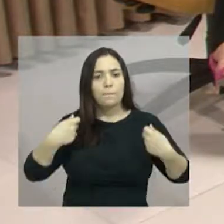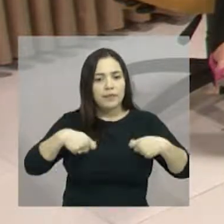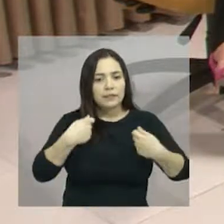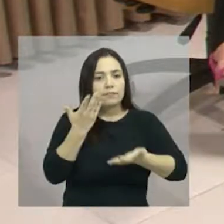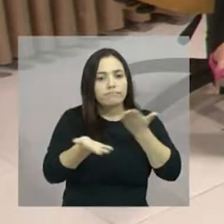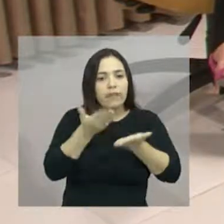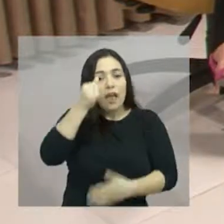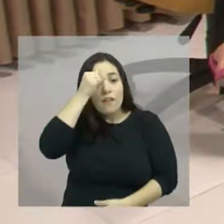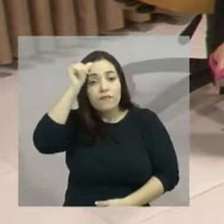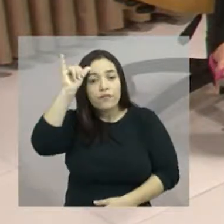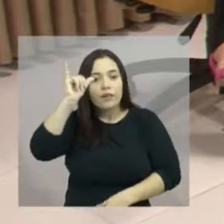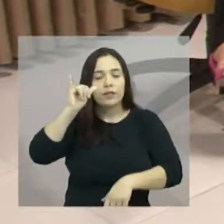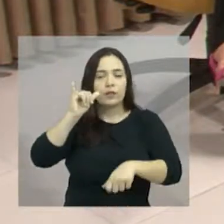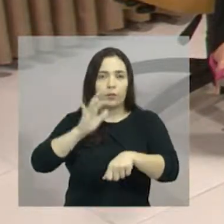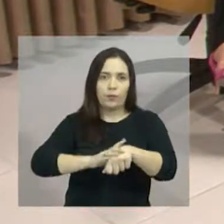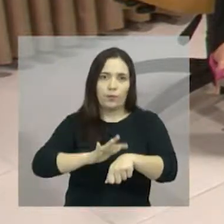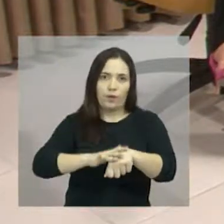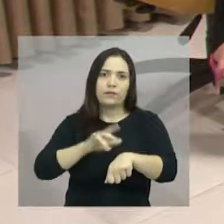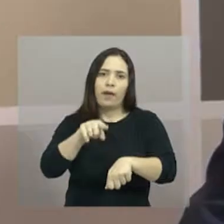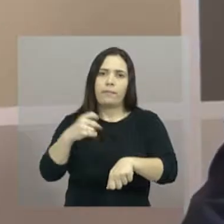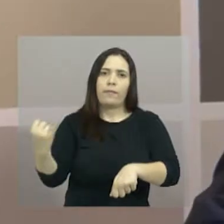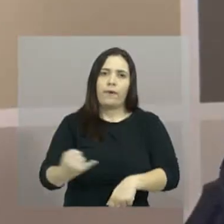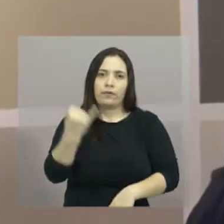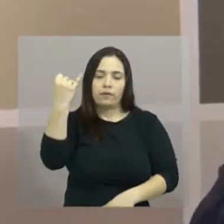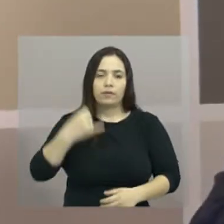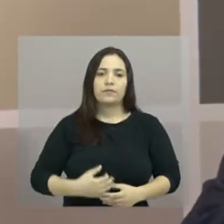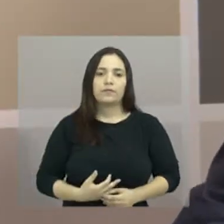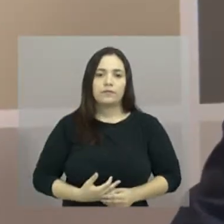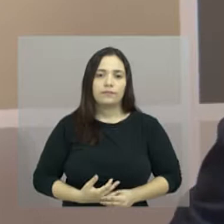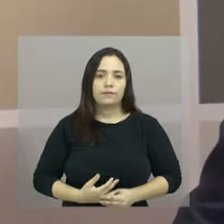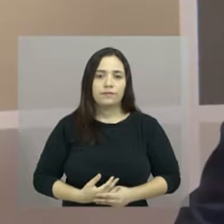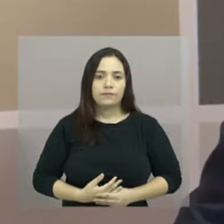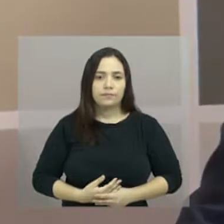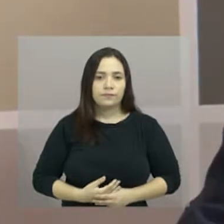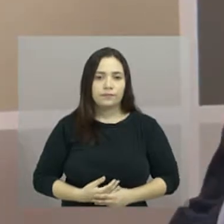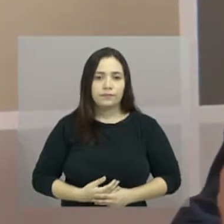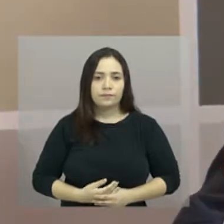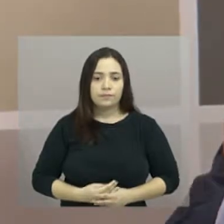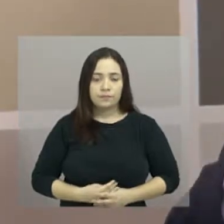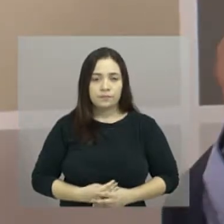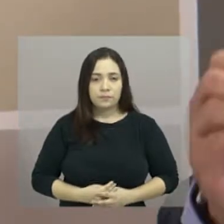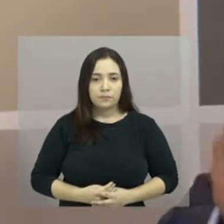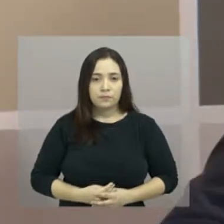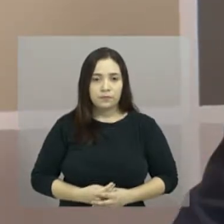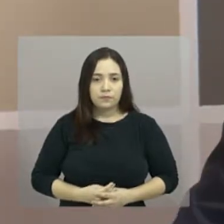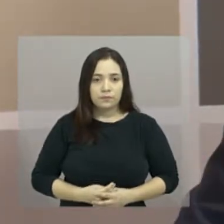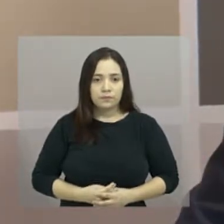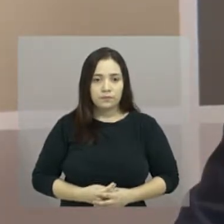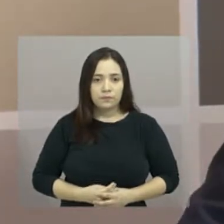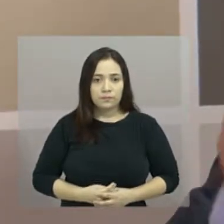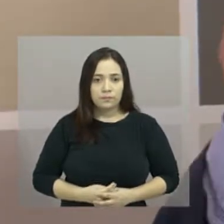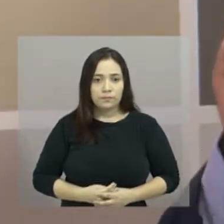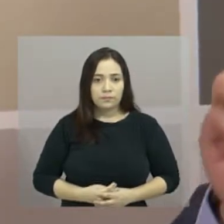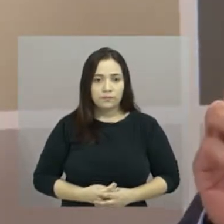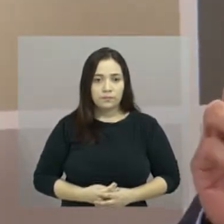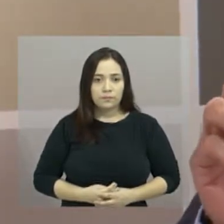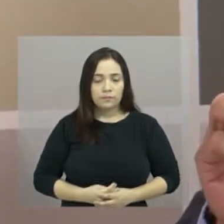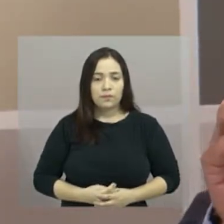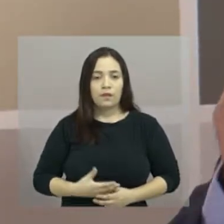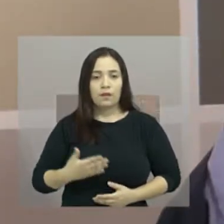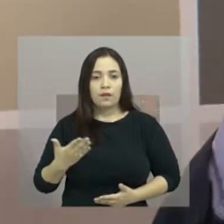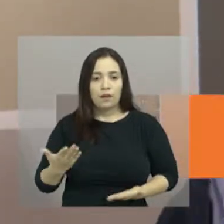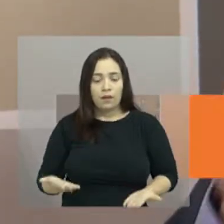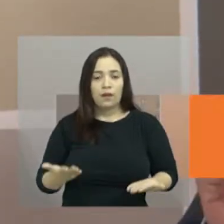prevenir, a gente sabe que isso é um remédio para muita coisa. E a gente tem que falar para o telespectador da corresponsabilidade dele também. Hoje os